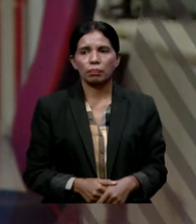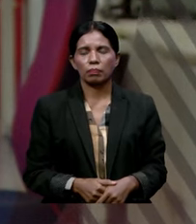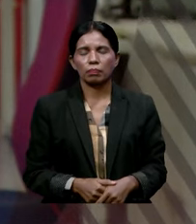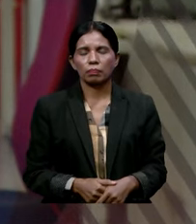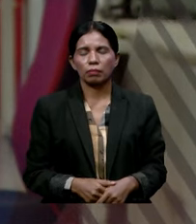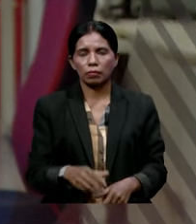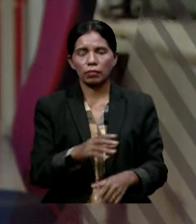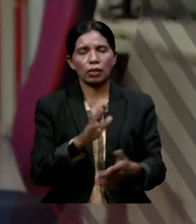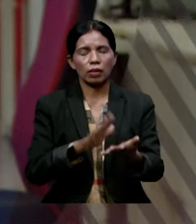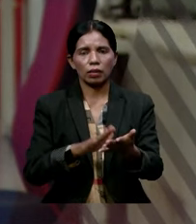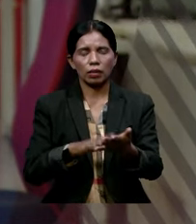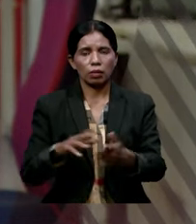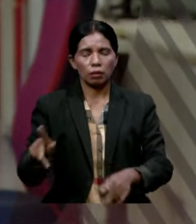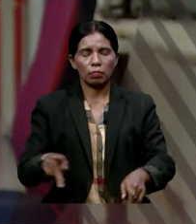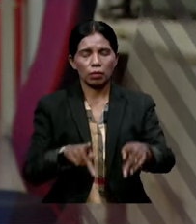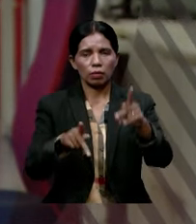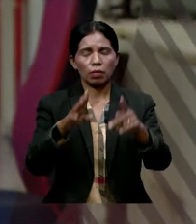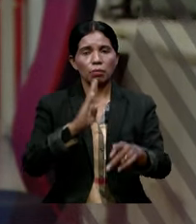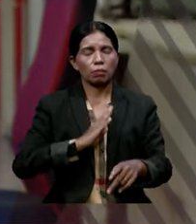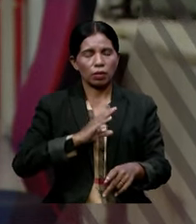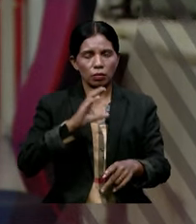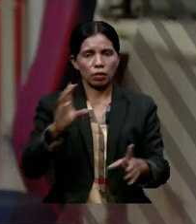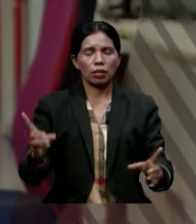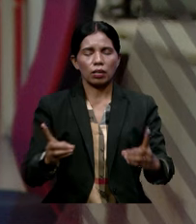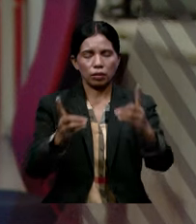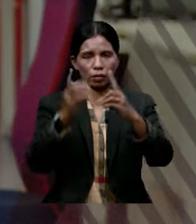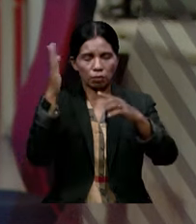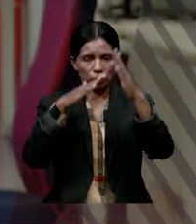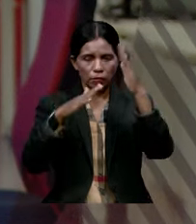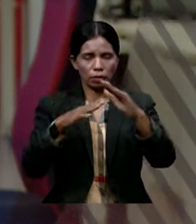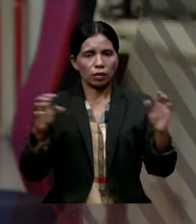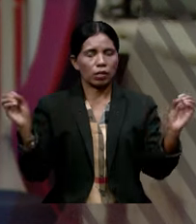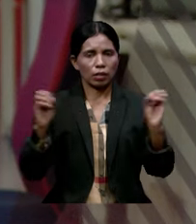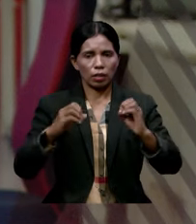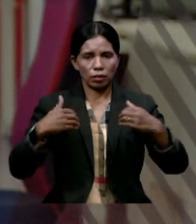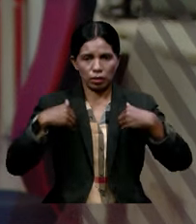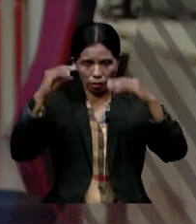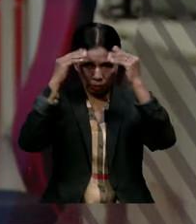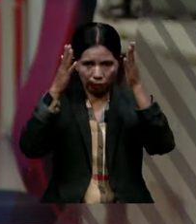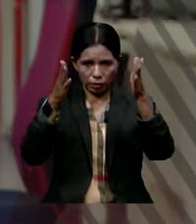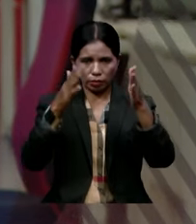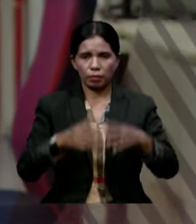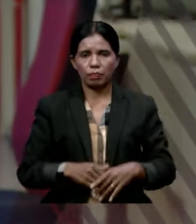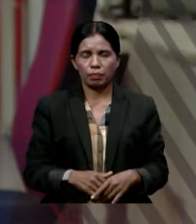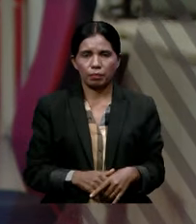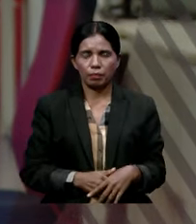Ensino básico filial público Carabela Balcão enfrenta problema menos professor.